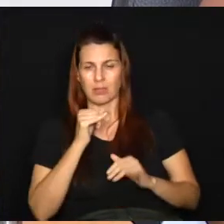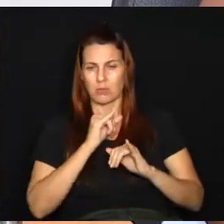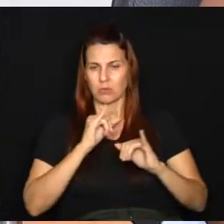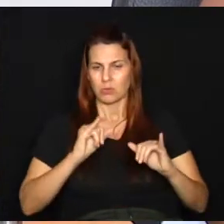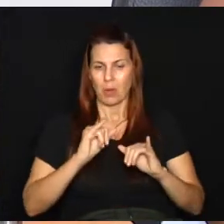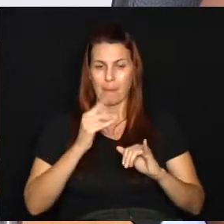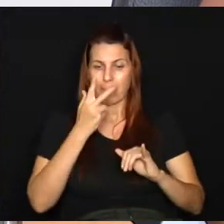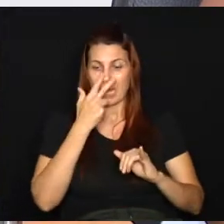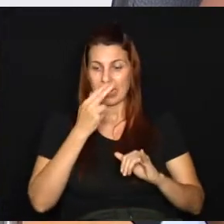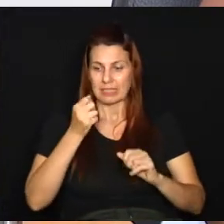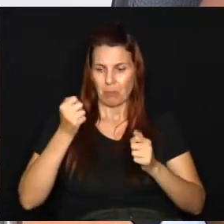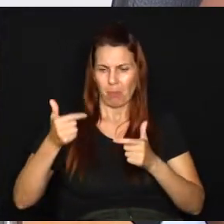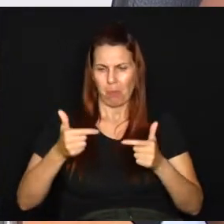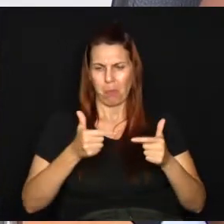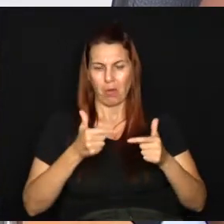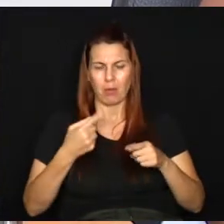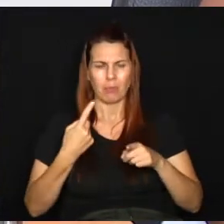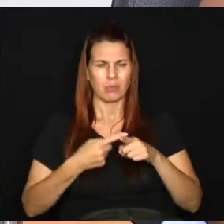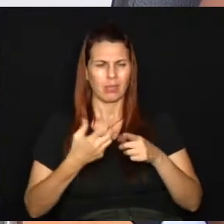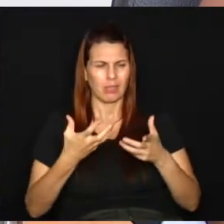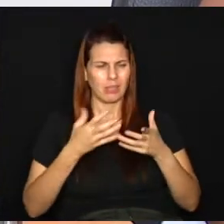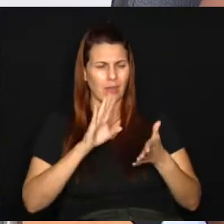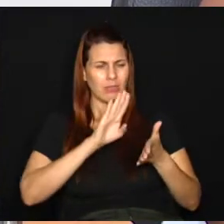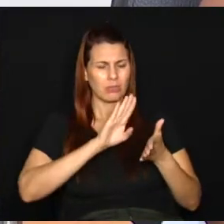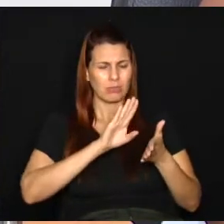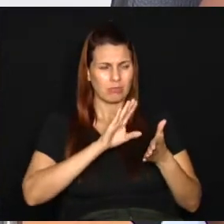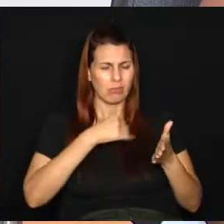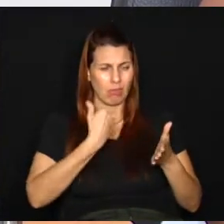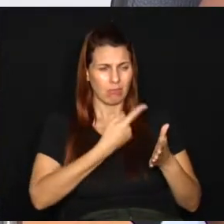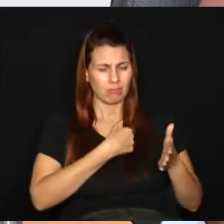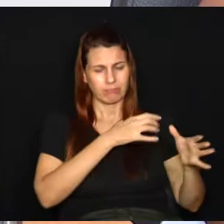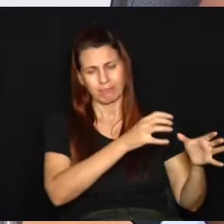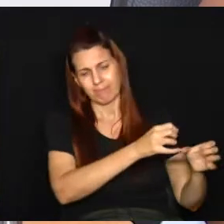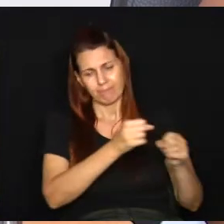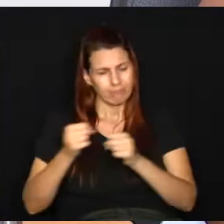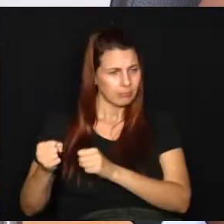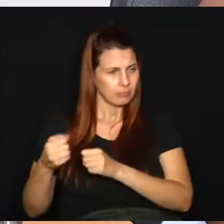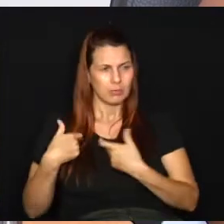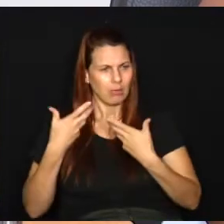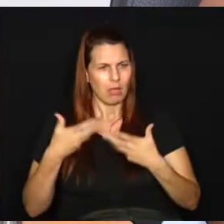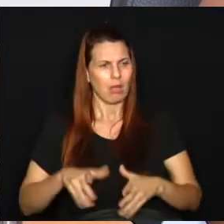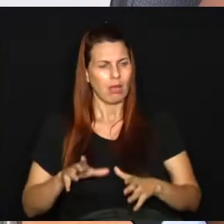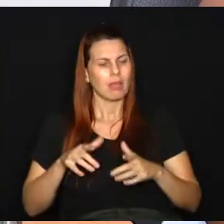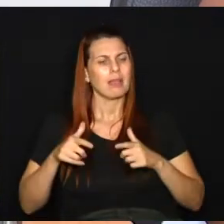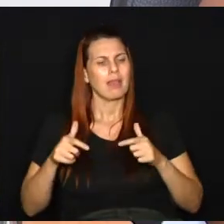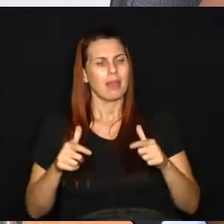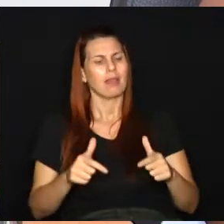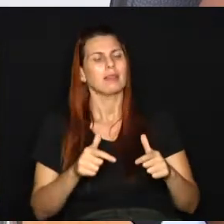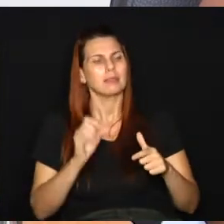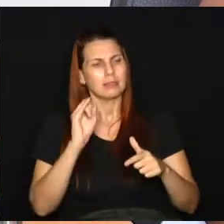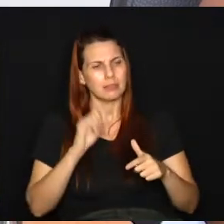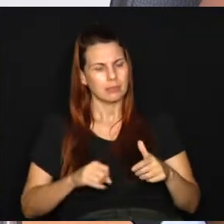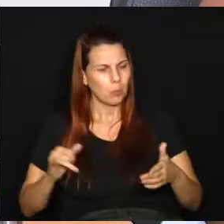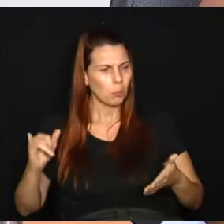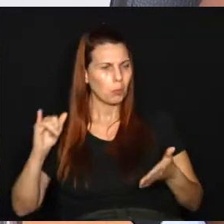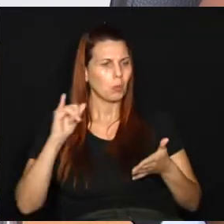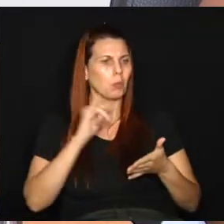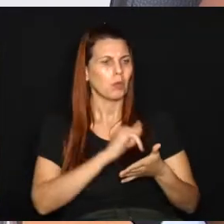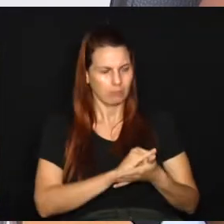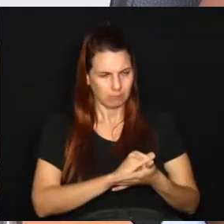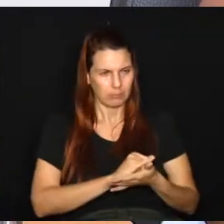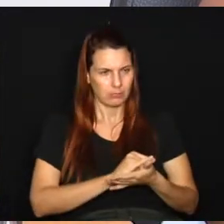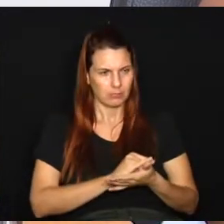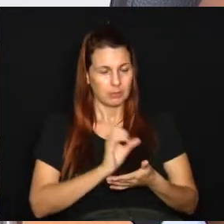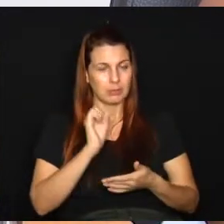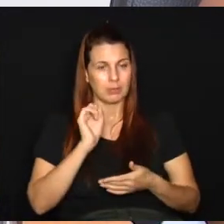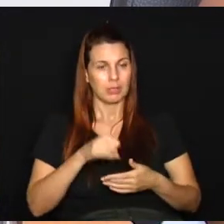queriam tirar nós de lá. Aí a gente entrou em guerra, sim. Foi guerra com a Aeroportos Brasil. A gente entrou em guerra com a Aeroportos